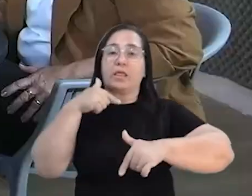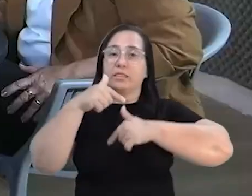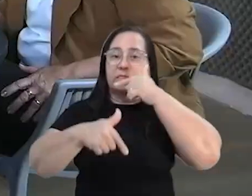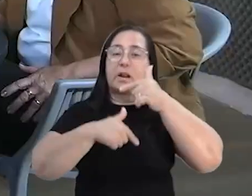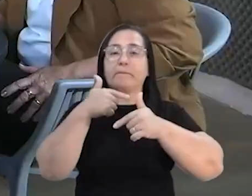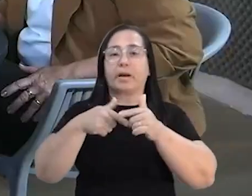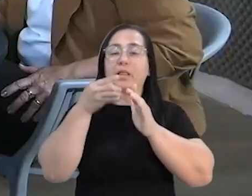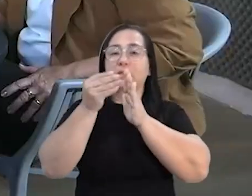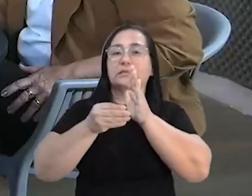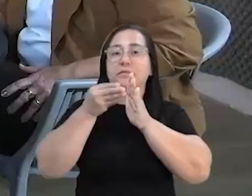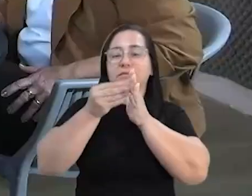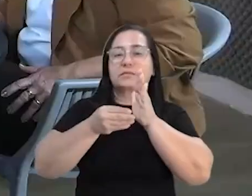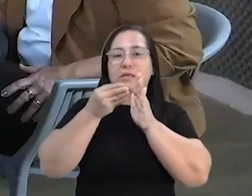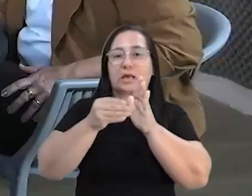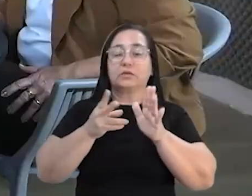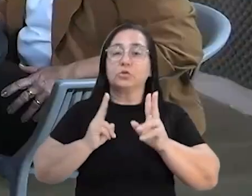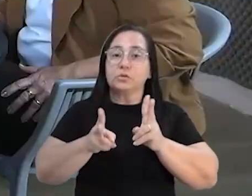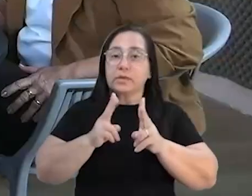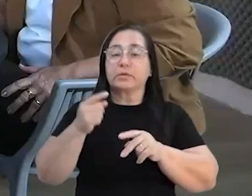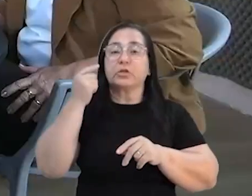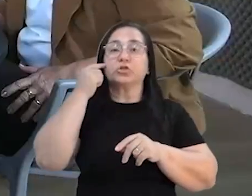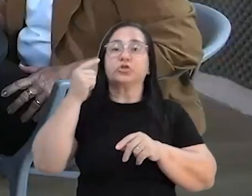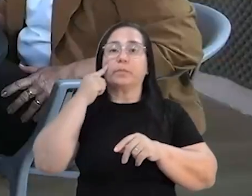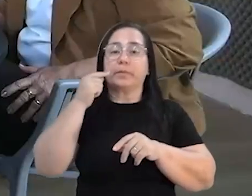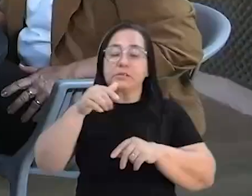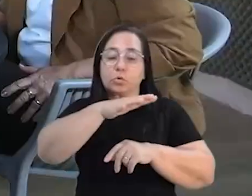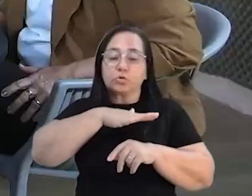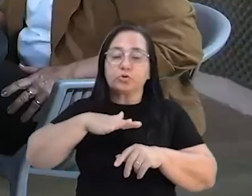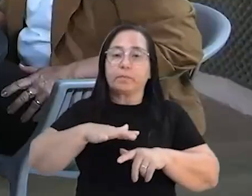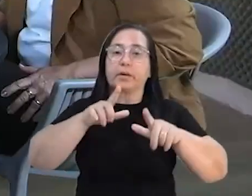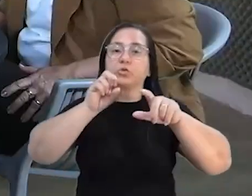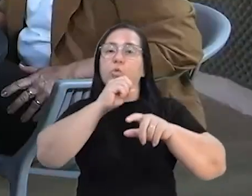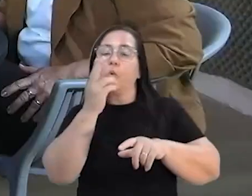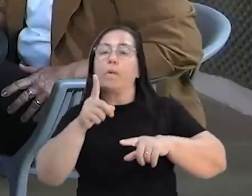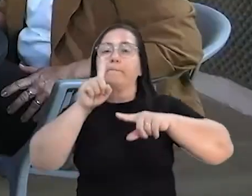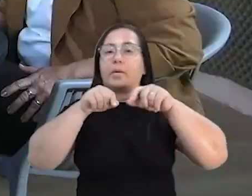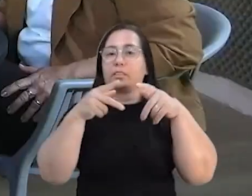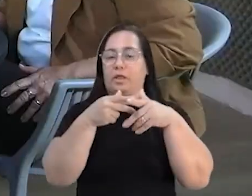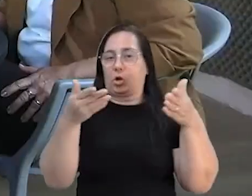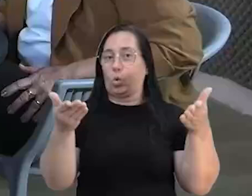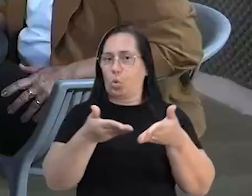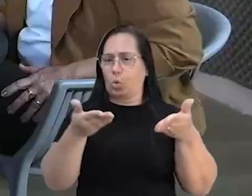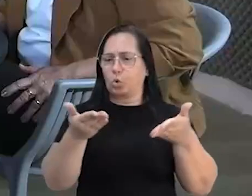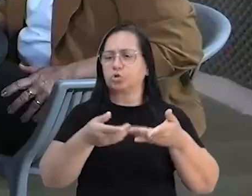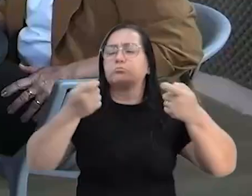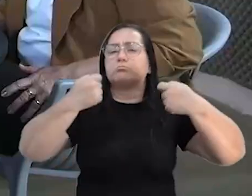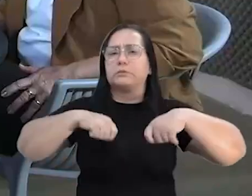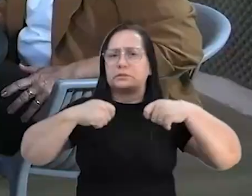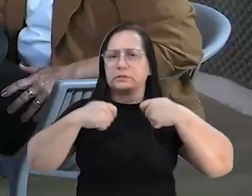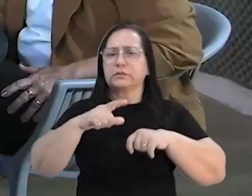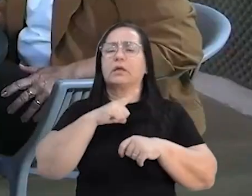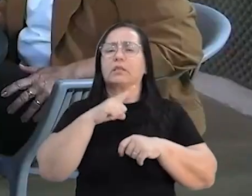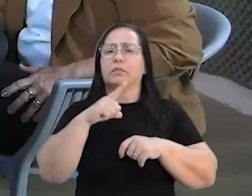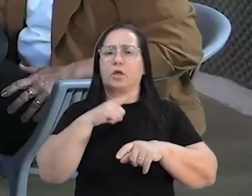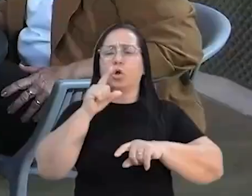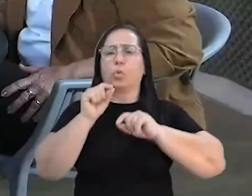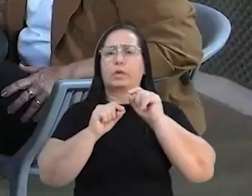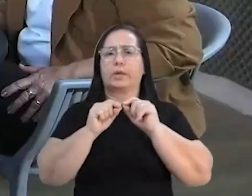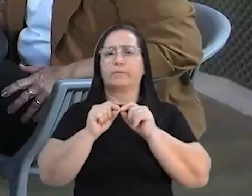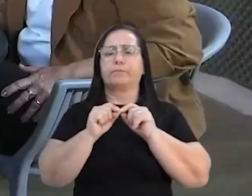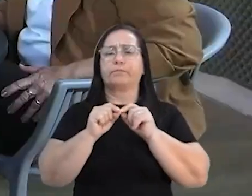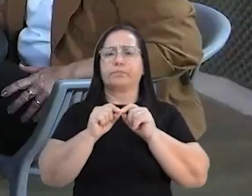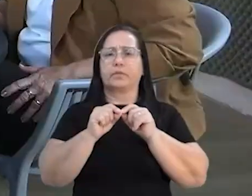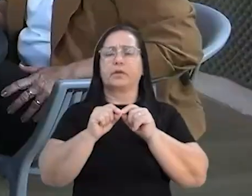design gráfico. Também, então, toda vez que a gente pensa num espaço ou num material, hoje em dia a gente tem que estar muito, vamos dizer